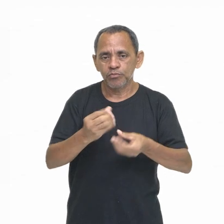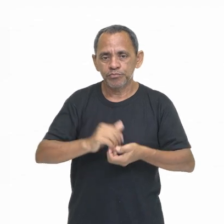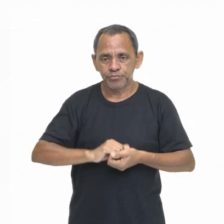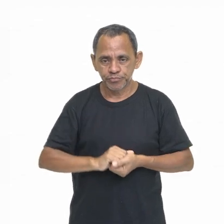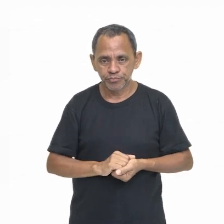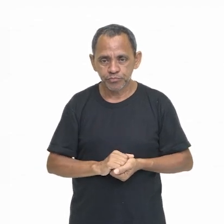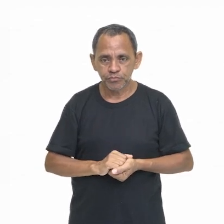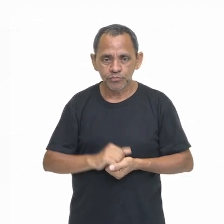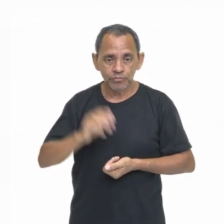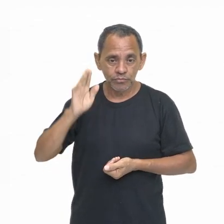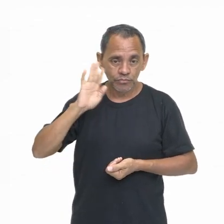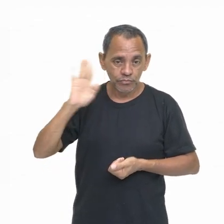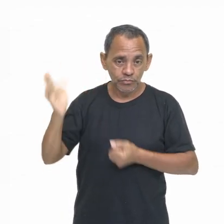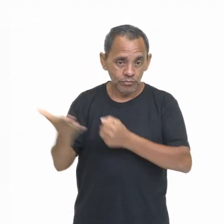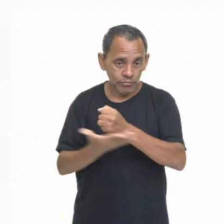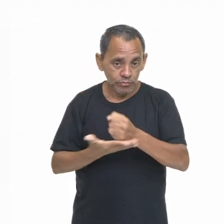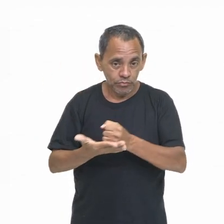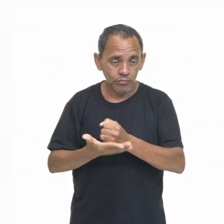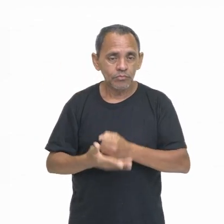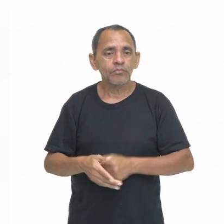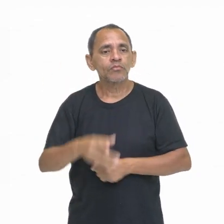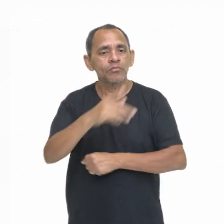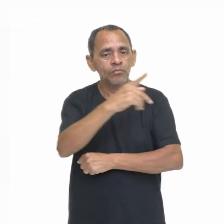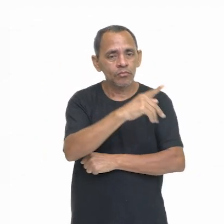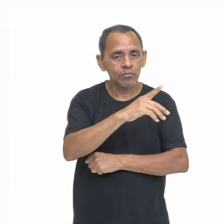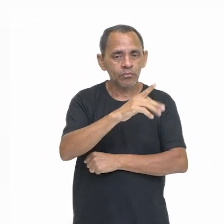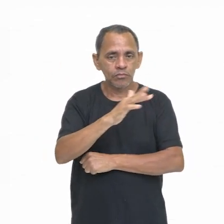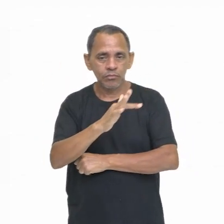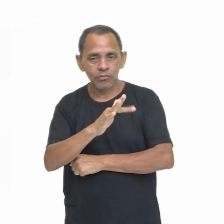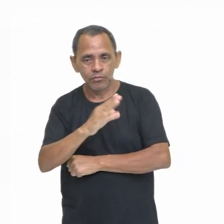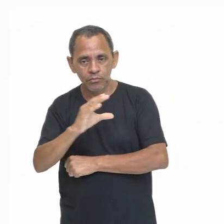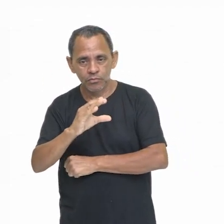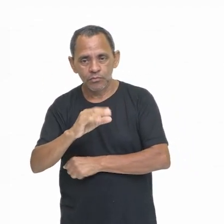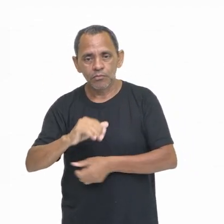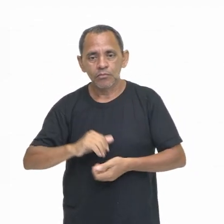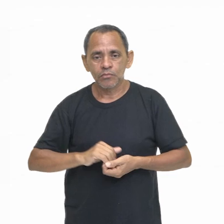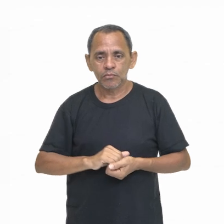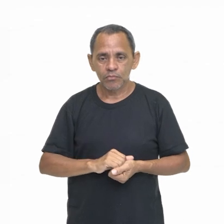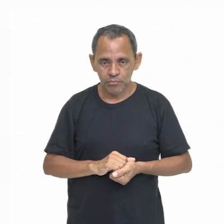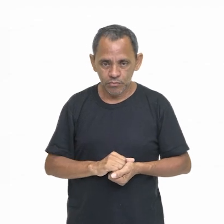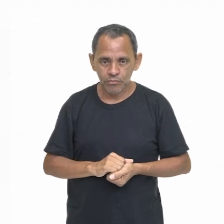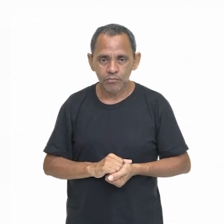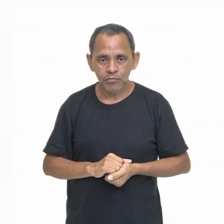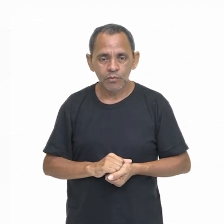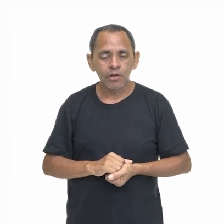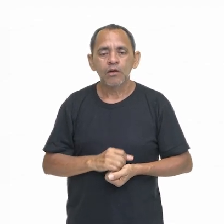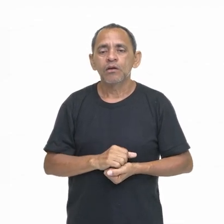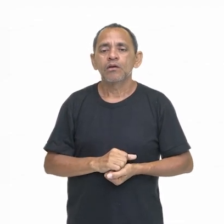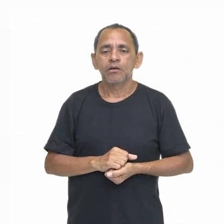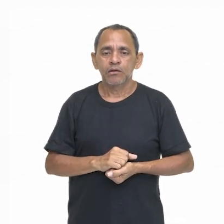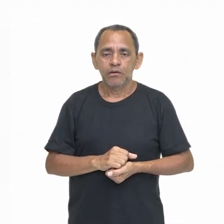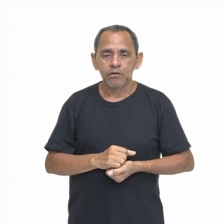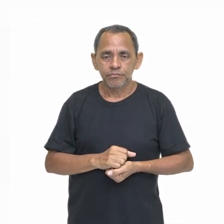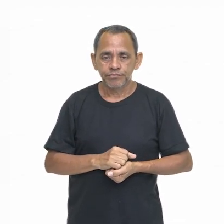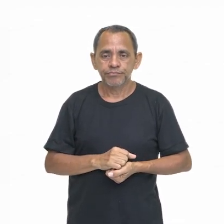o princípio fundamental da contagem, né? A gente mostrou aqui a árvore de possibilidades, né?